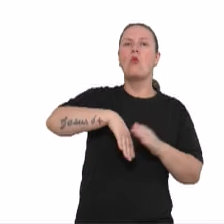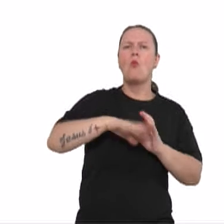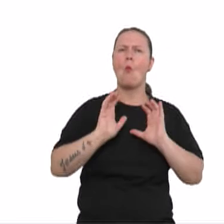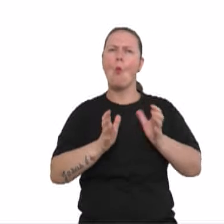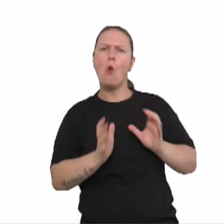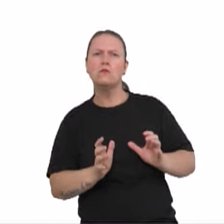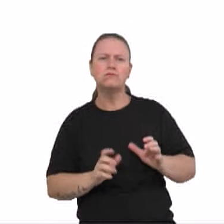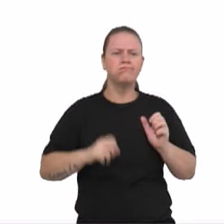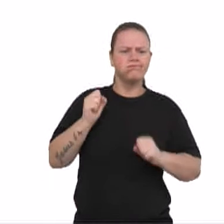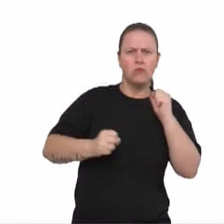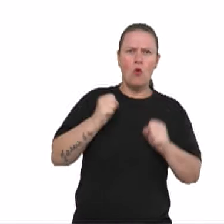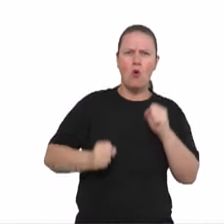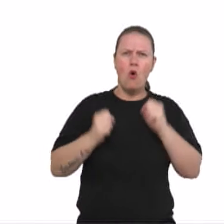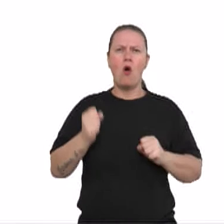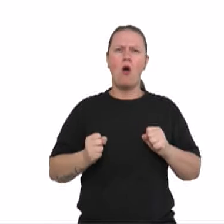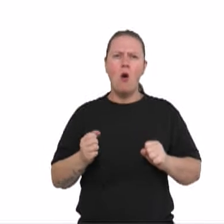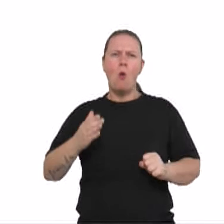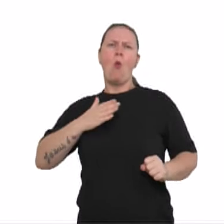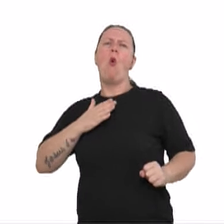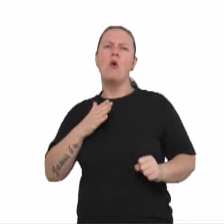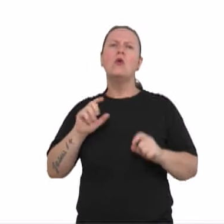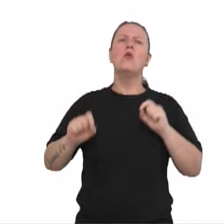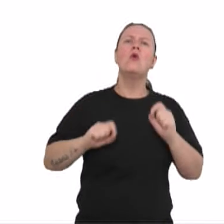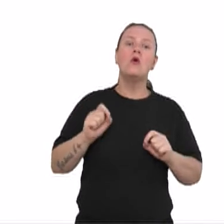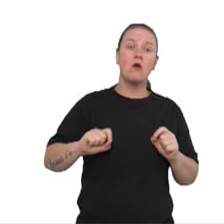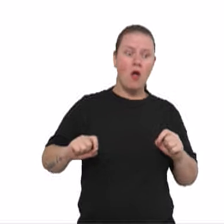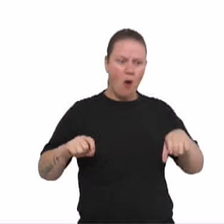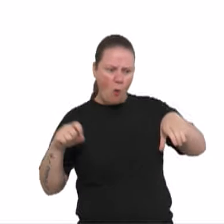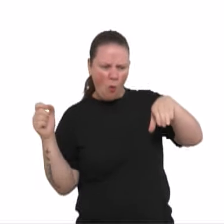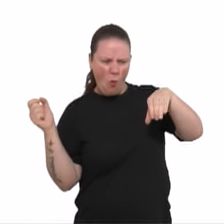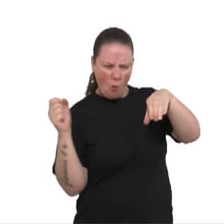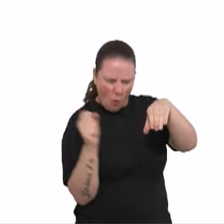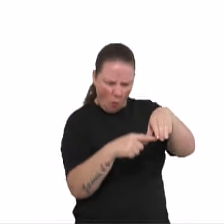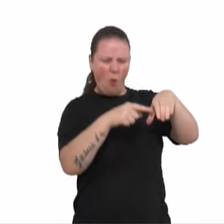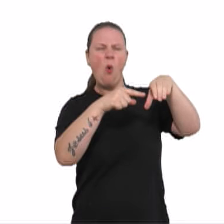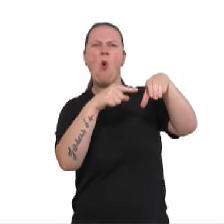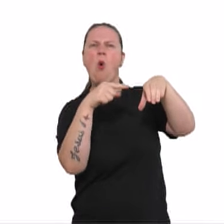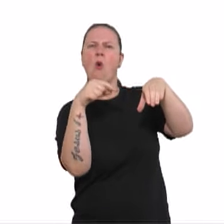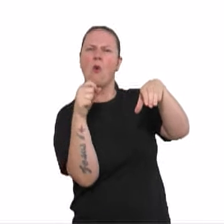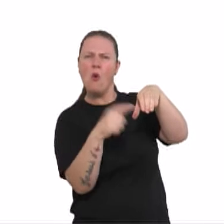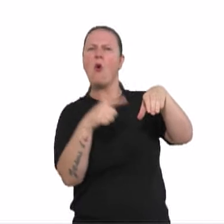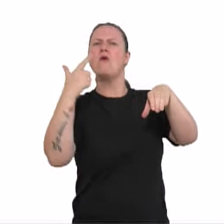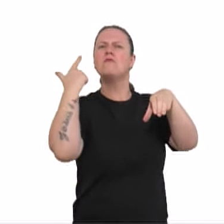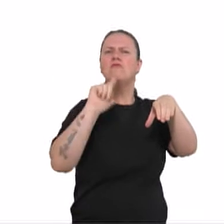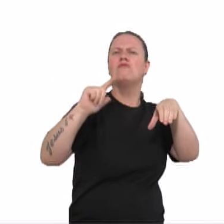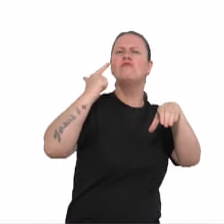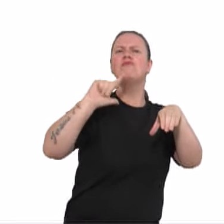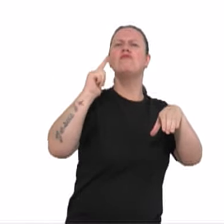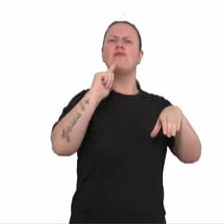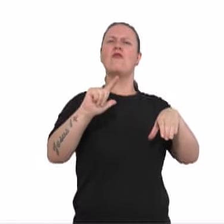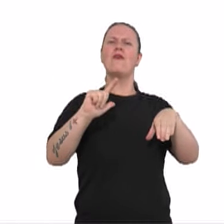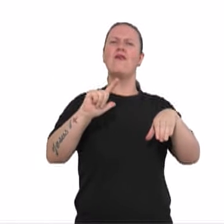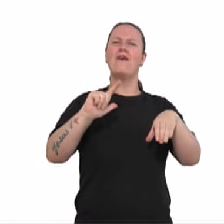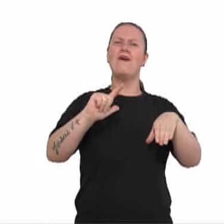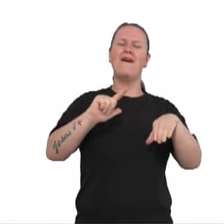Jato recolheu, dominou, limpou para Maicon, vai cruzar na boca do gol. Olha o gol do Rodrigo, tocou, bateu!